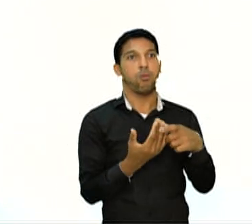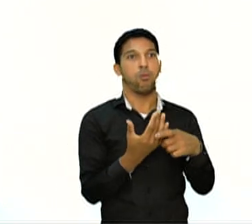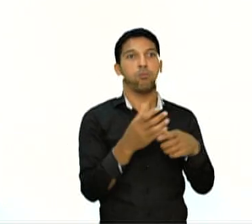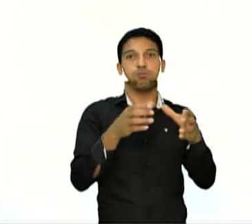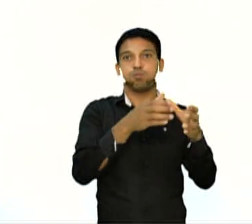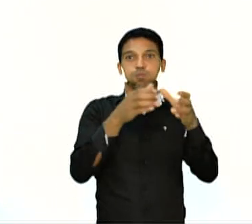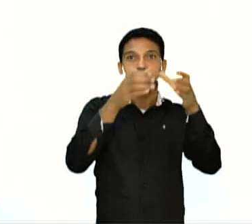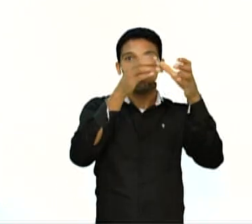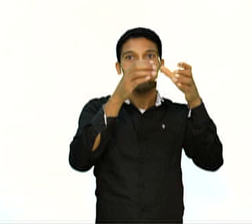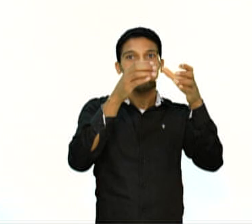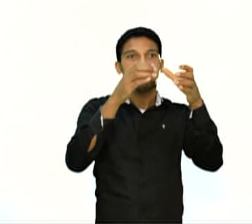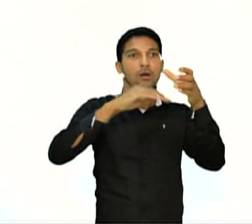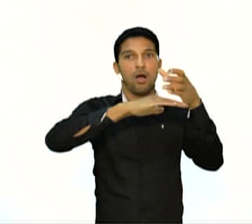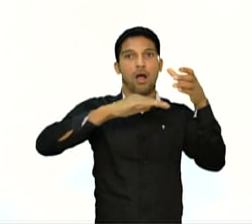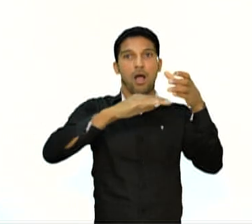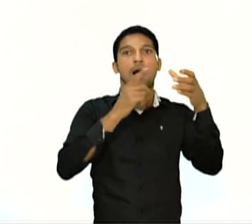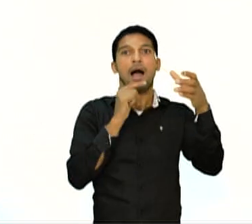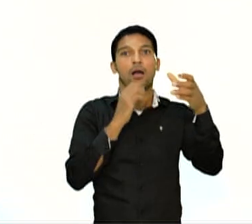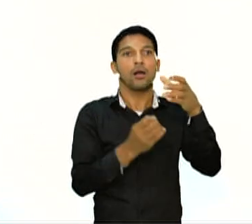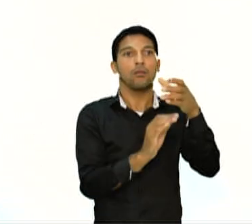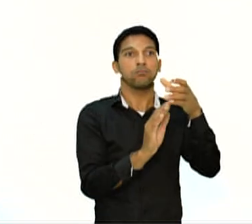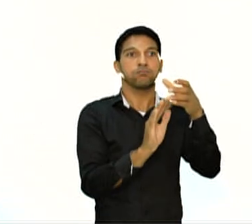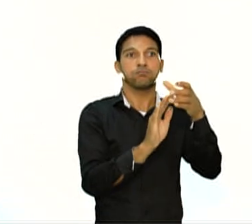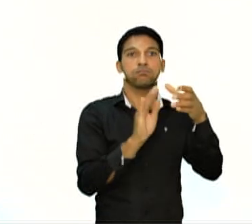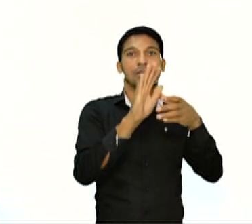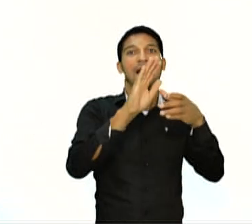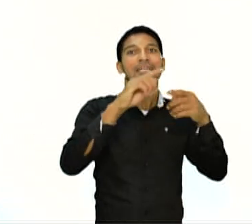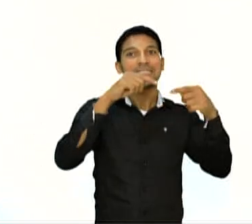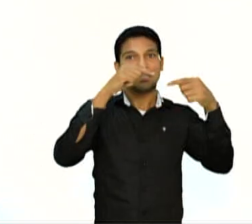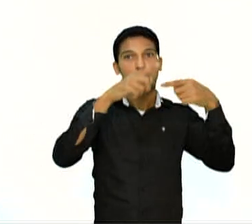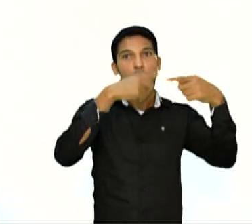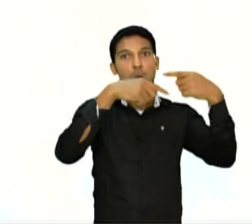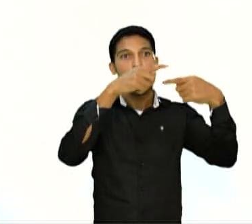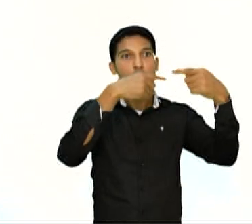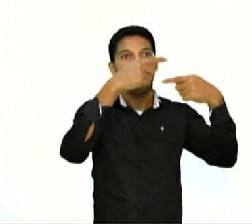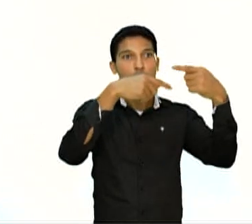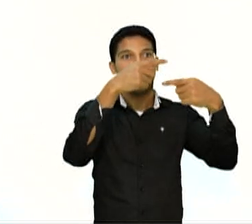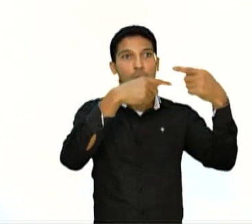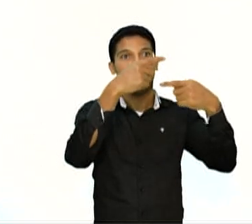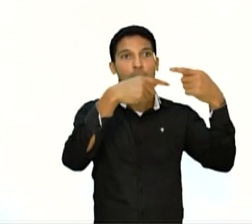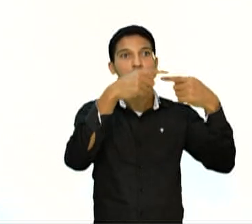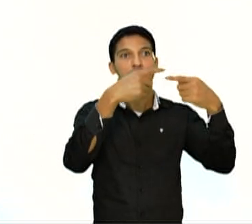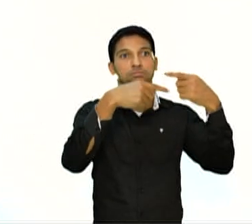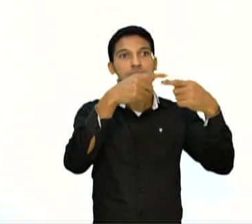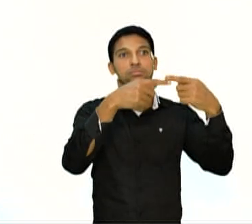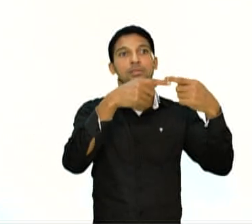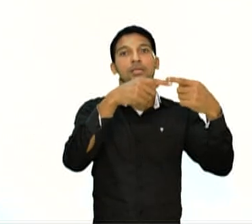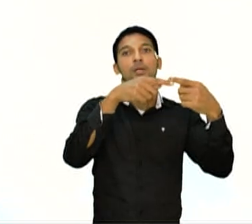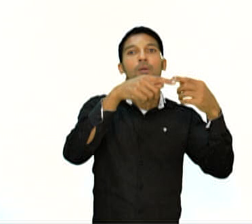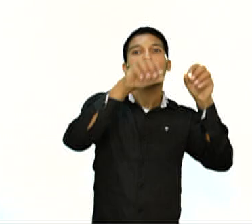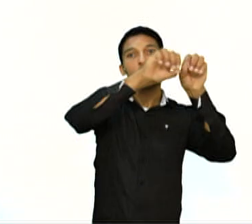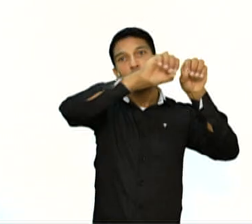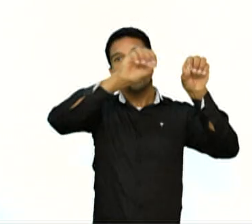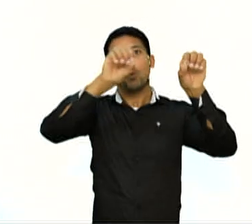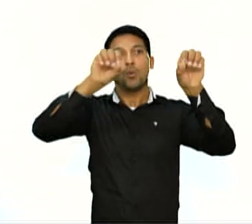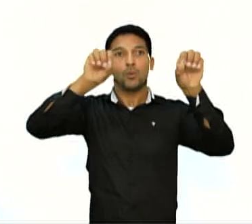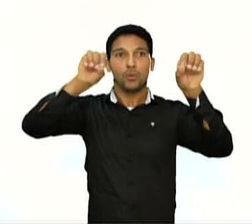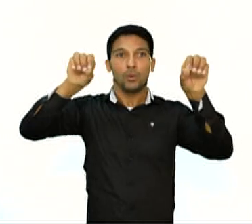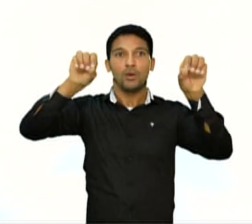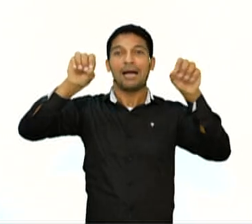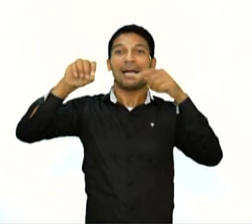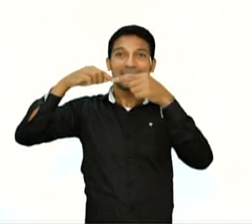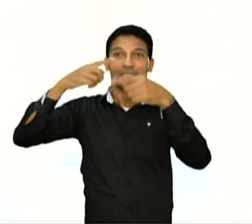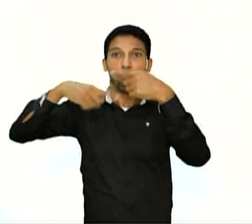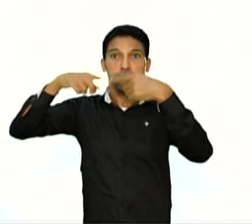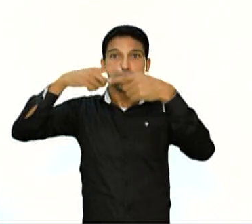haja superaquecimento, há necessidade de um mecanismo de refrigeração. Dessa refrigeração, há a